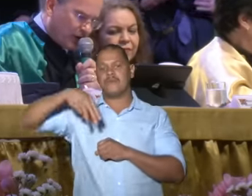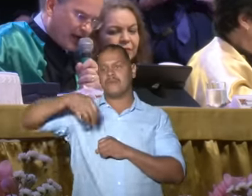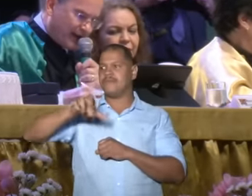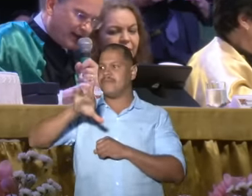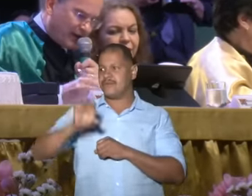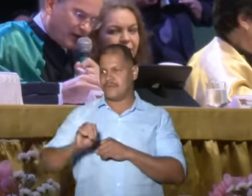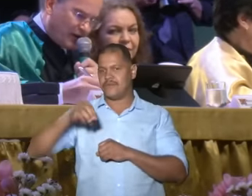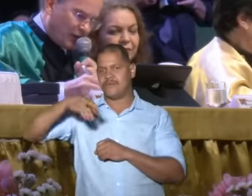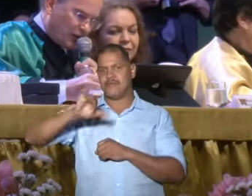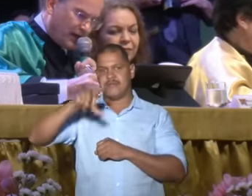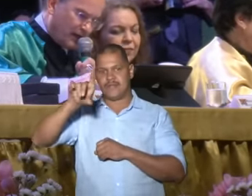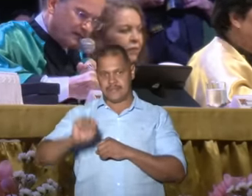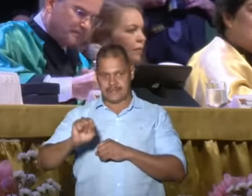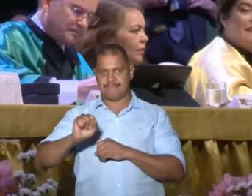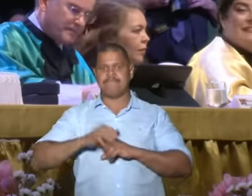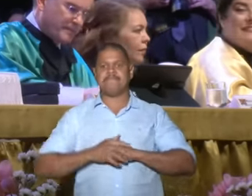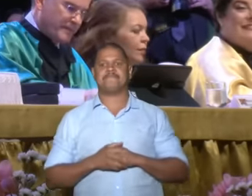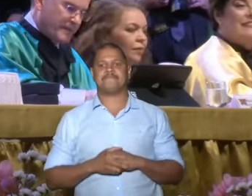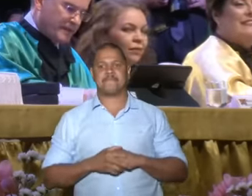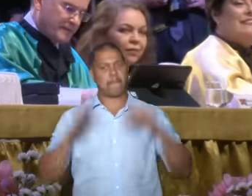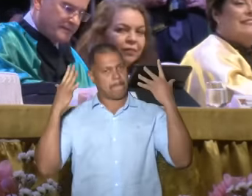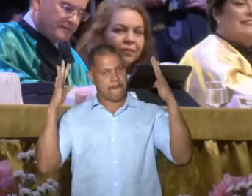Miranda Soares e Silva.